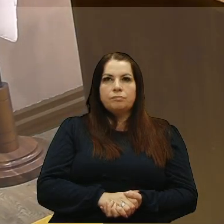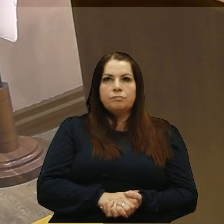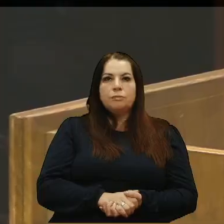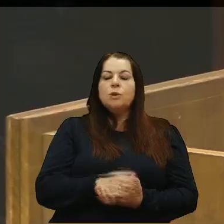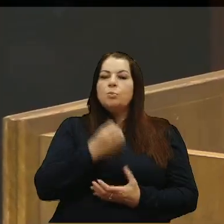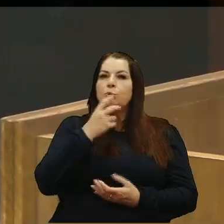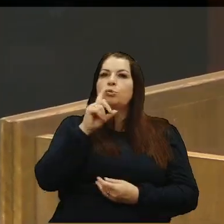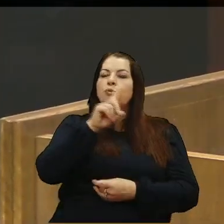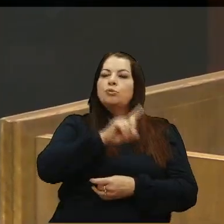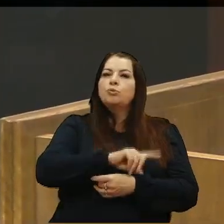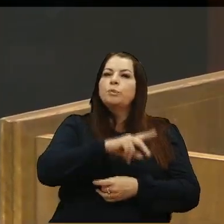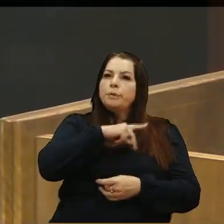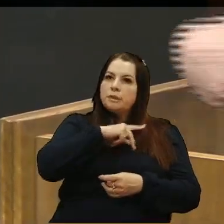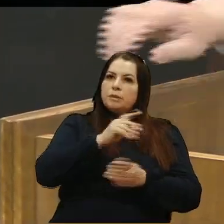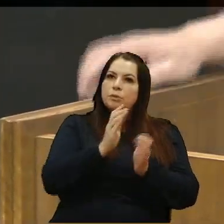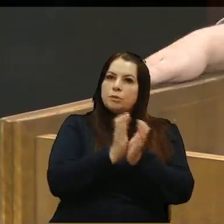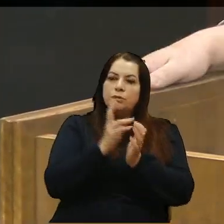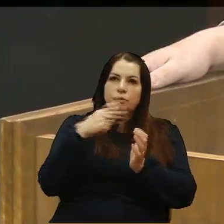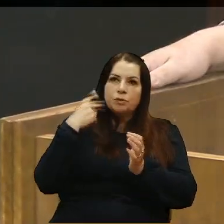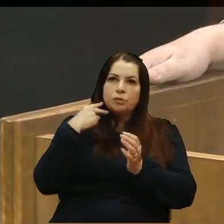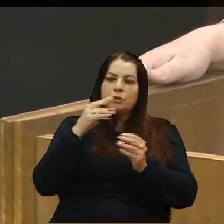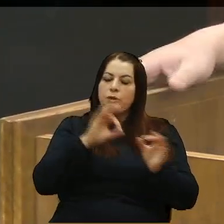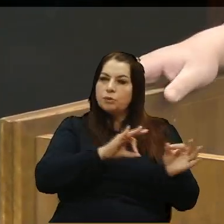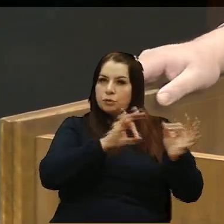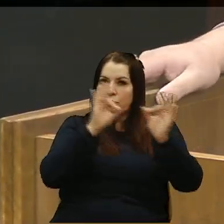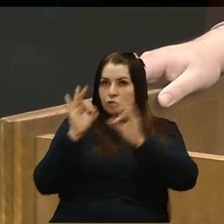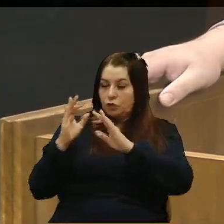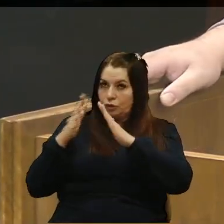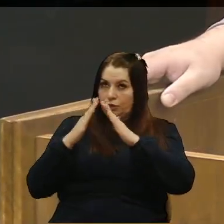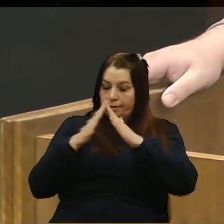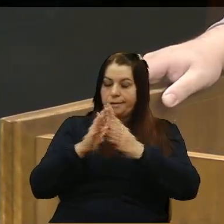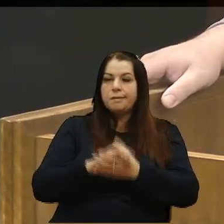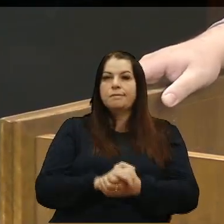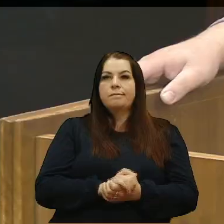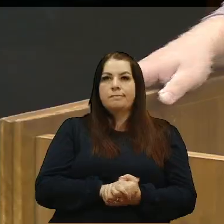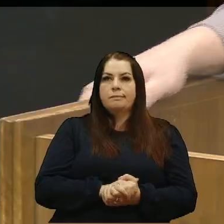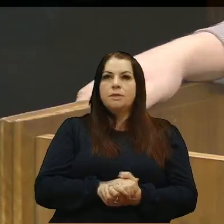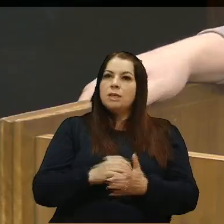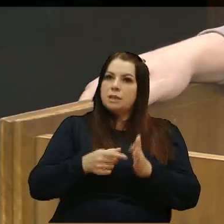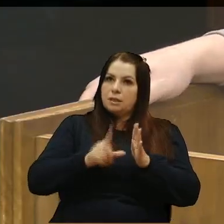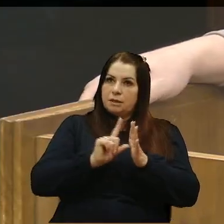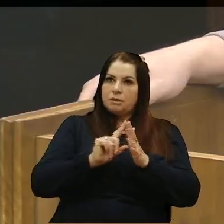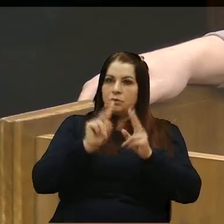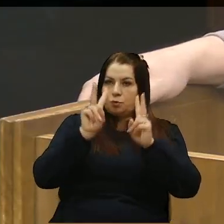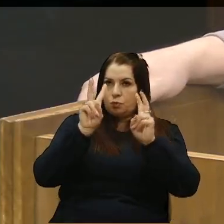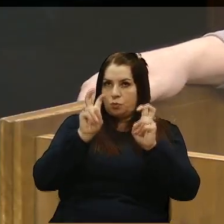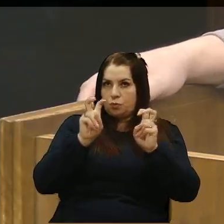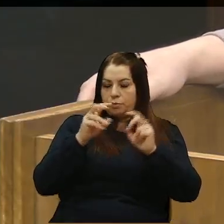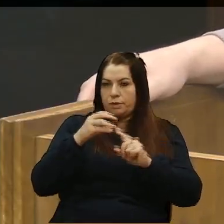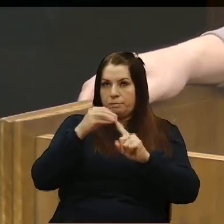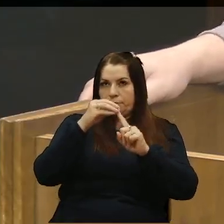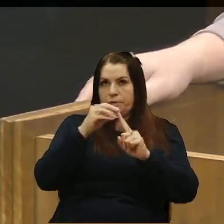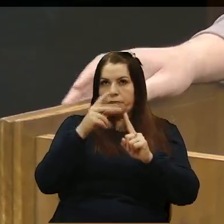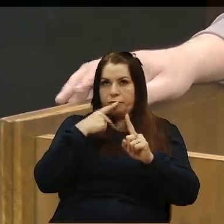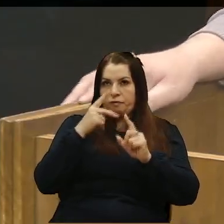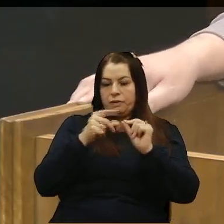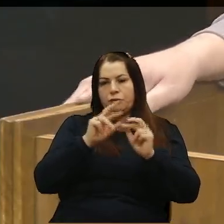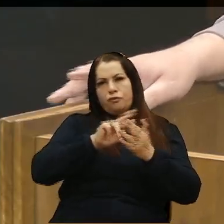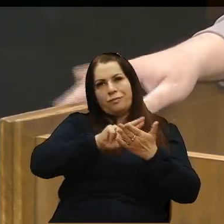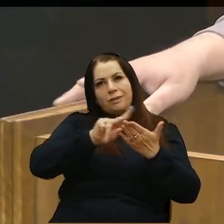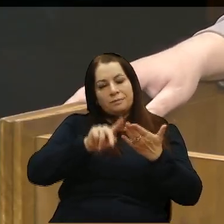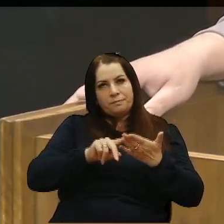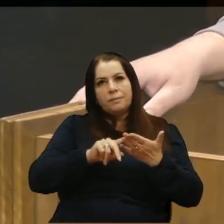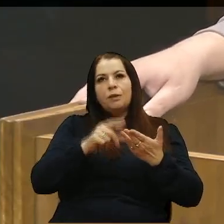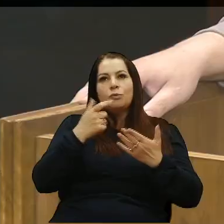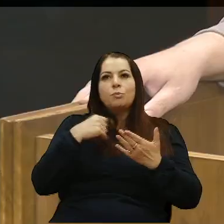Bom dia, presidente, colegas vereadores, quem nos assiste de casa. Antes de entrar no assunto principal que eu quero falar hoje, na verdade são vários,